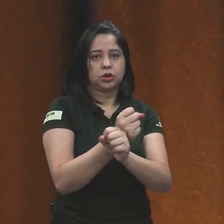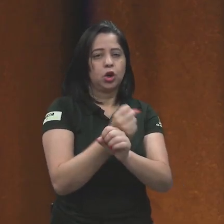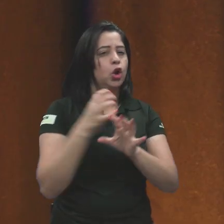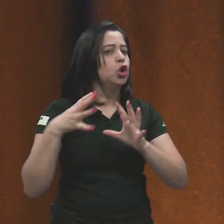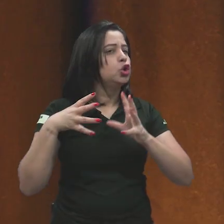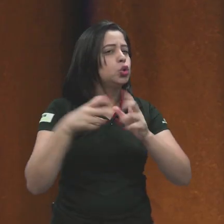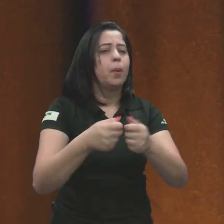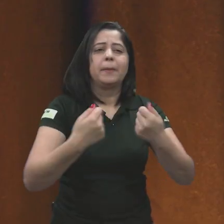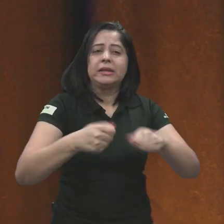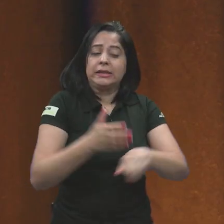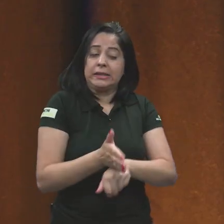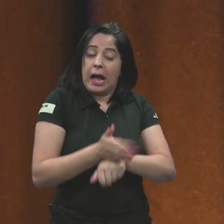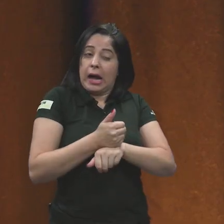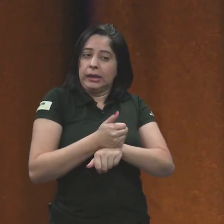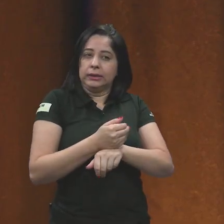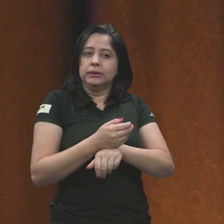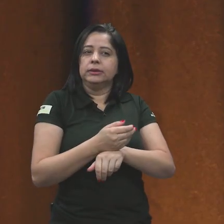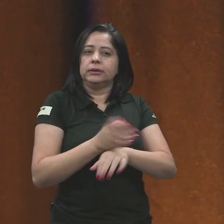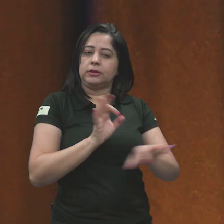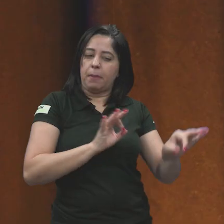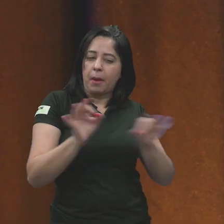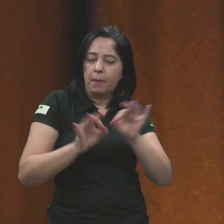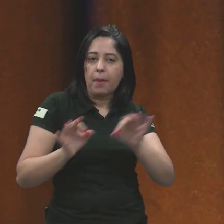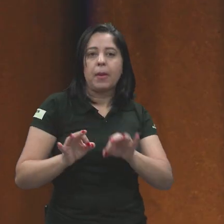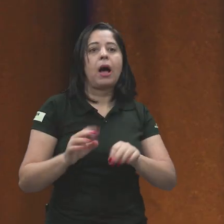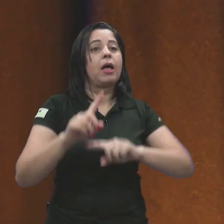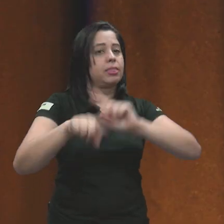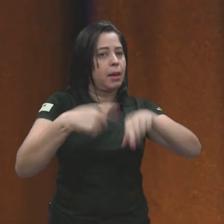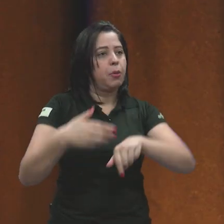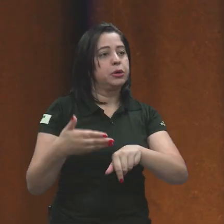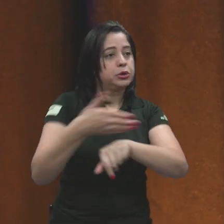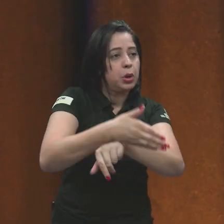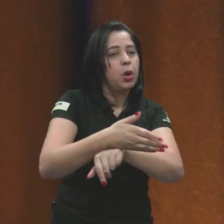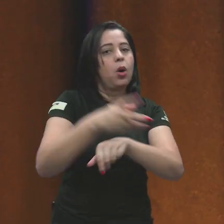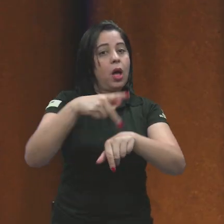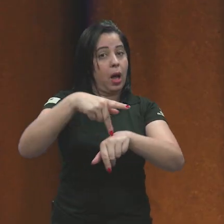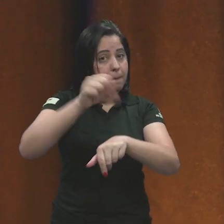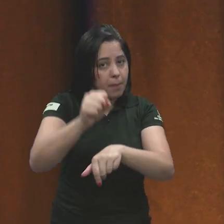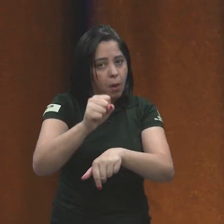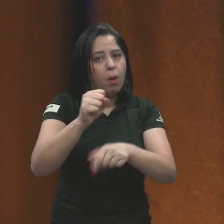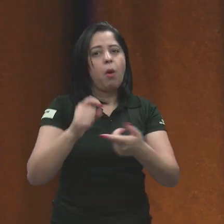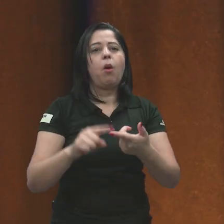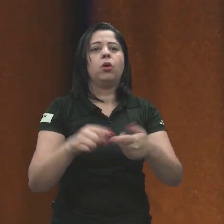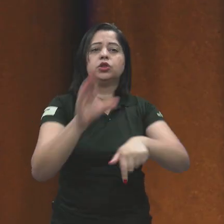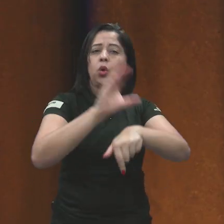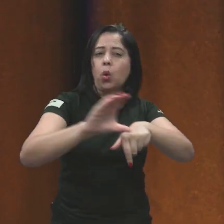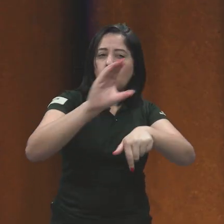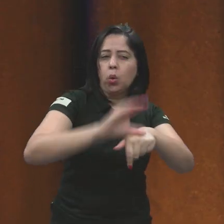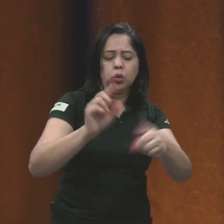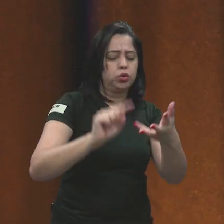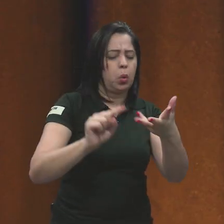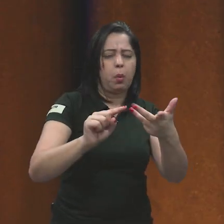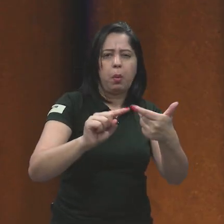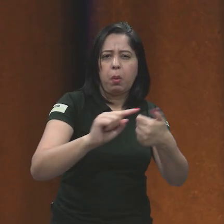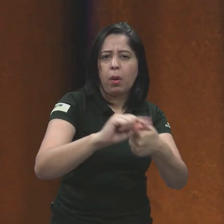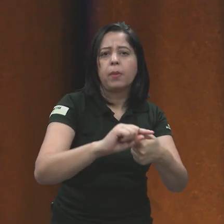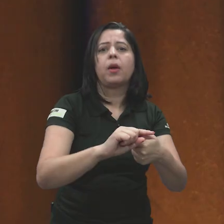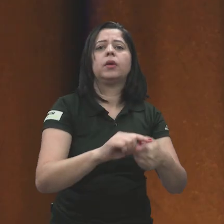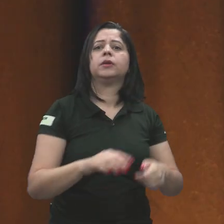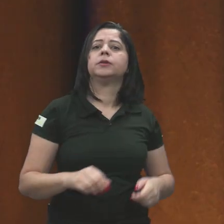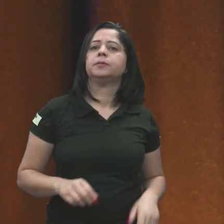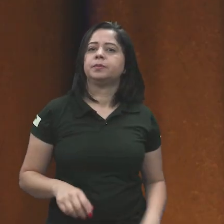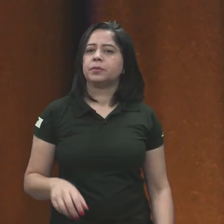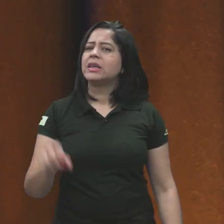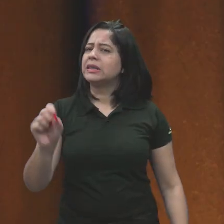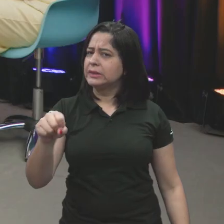de uma preparação, de uma formação. Então, busquei faculdade, busquei pós-graduação, busquei cursos de especialização na área de gestão